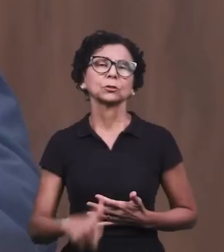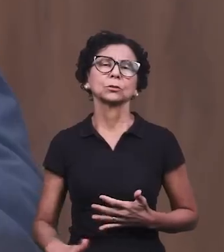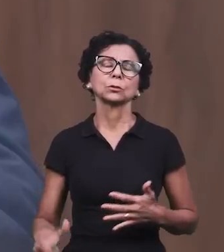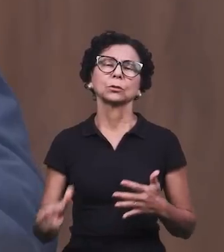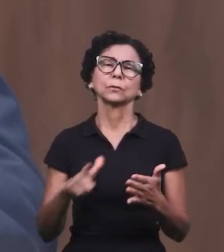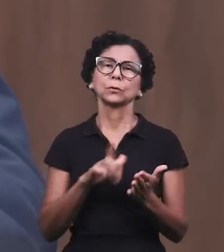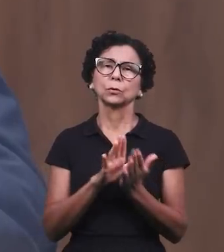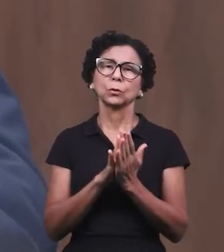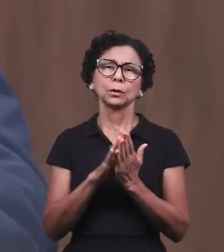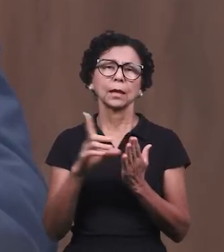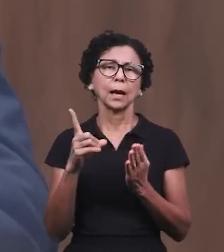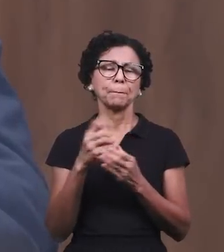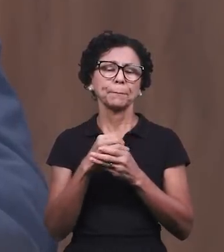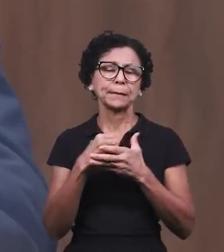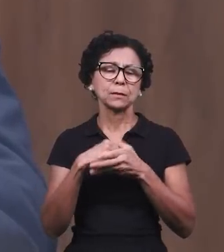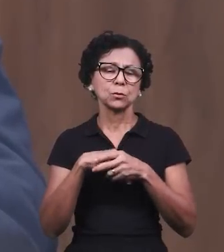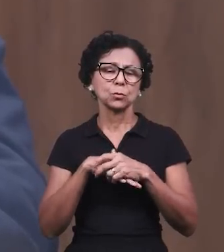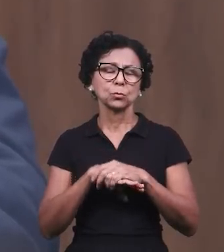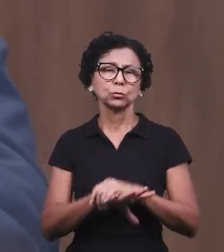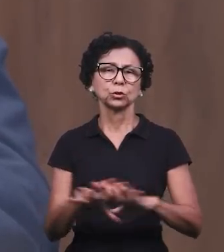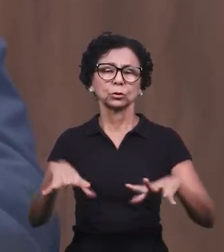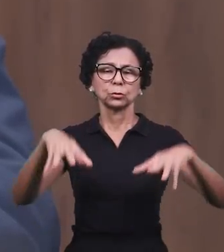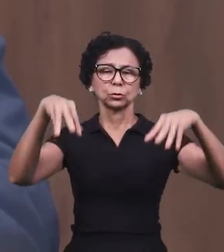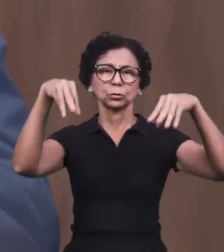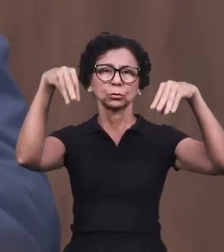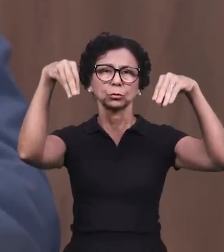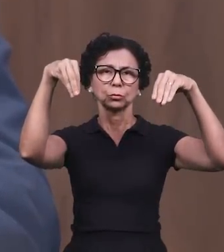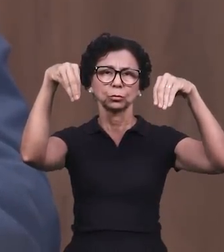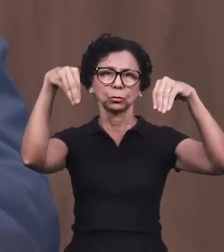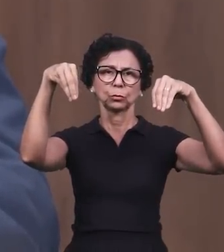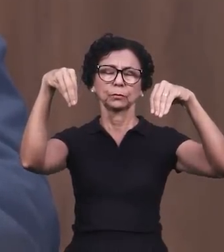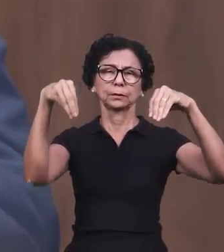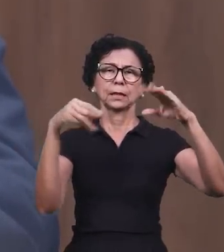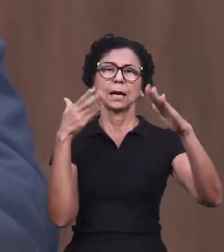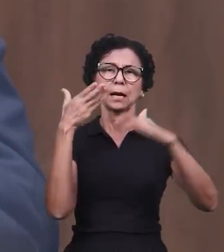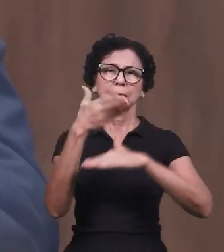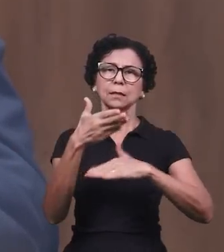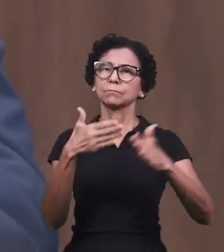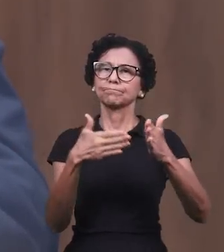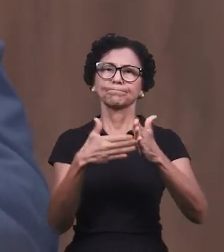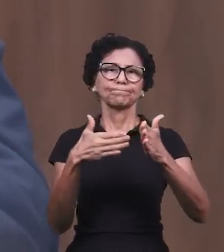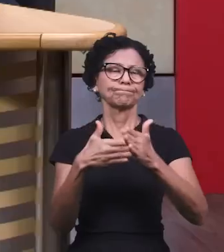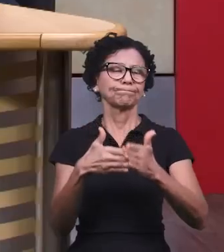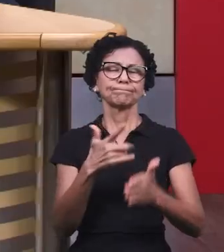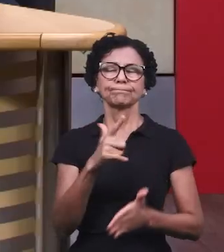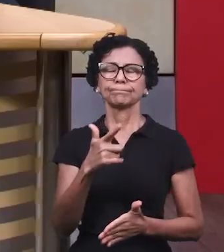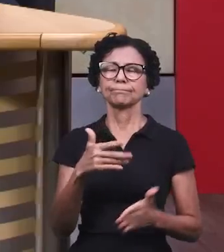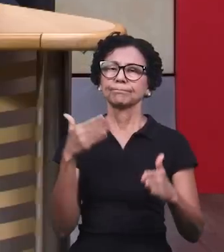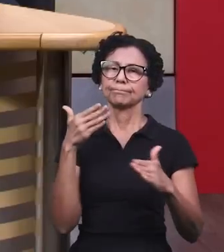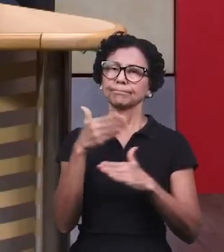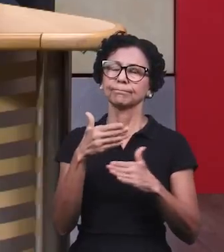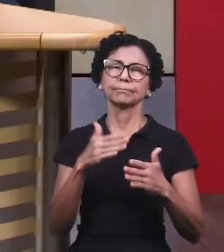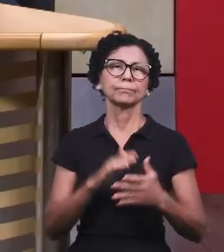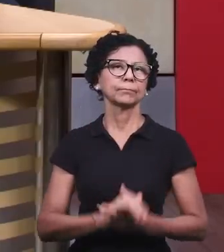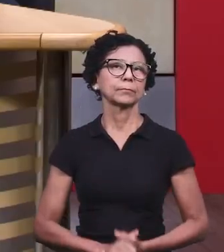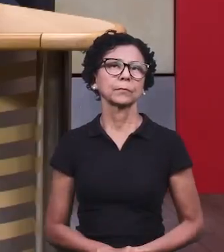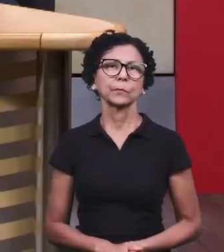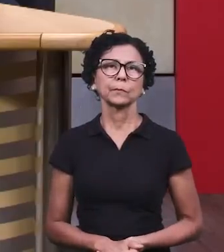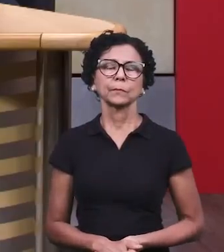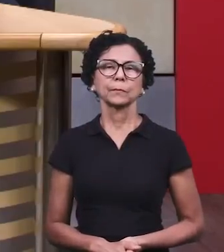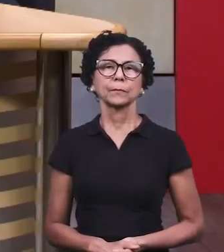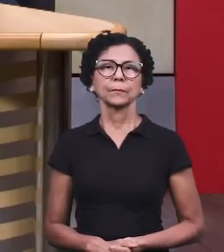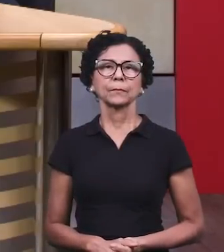que essa palavra fosse preservada. Então nós devemos isso a eles. E isso nos traz uma responsabilidade muito grande, que nós não podemos retê-la